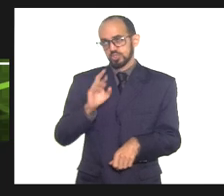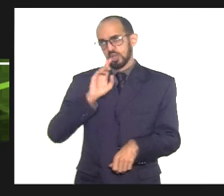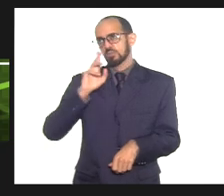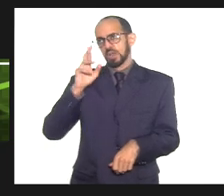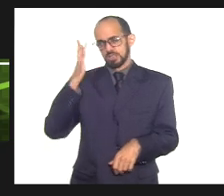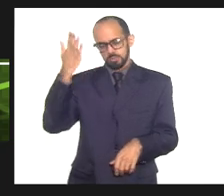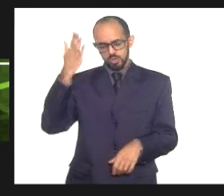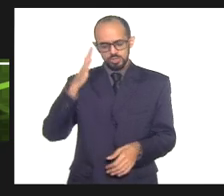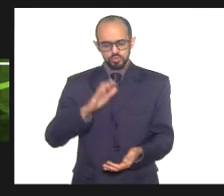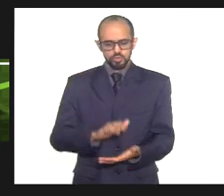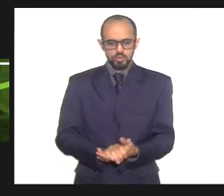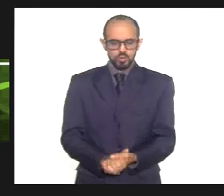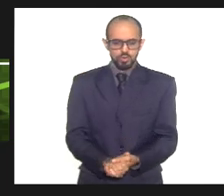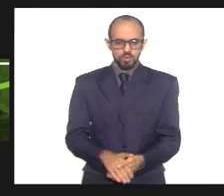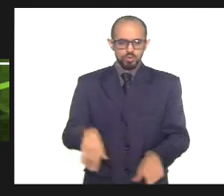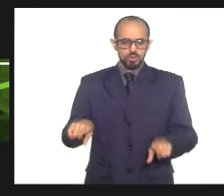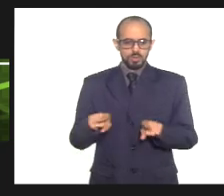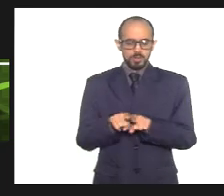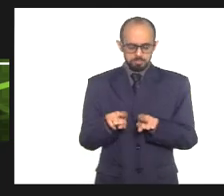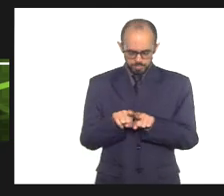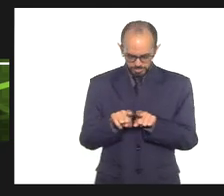pergunta.